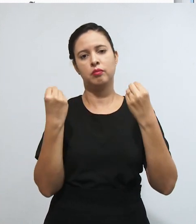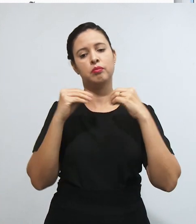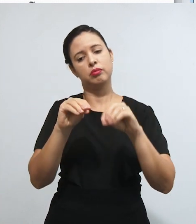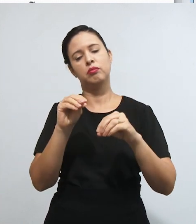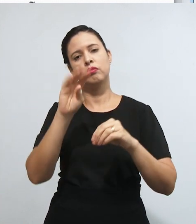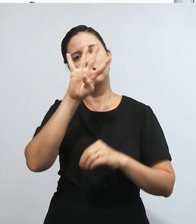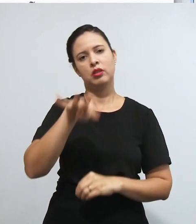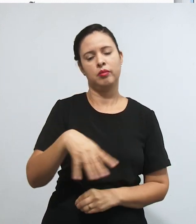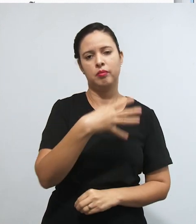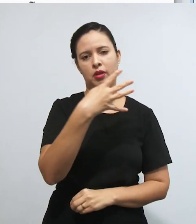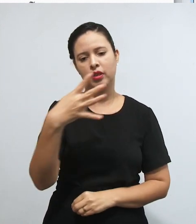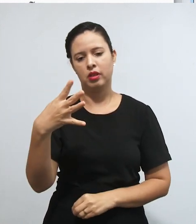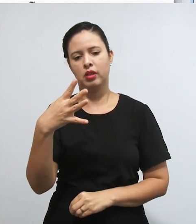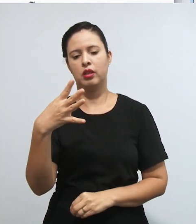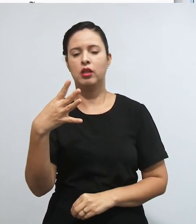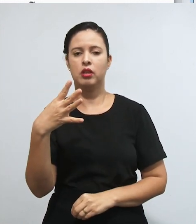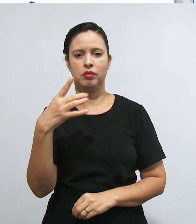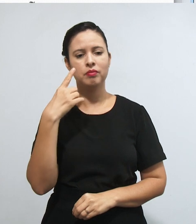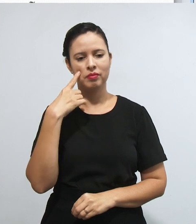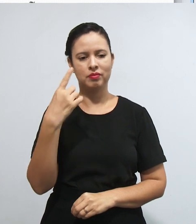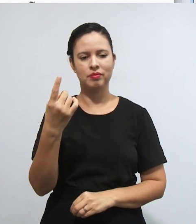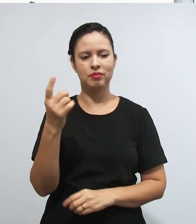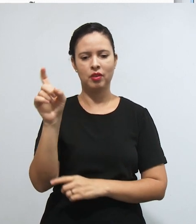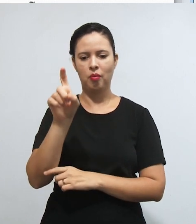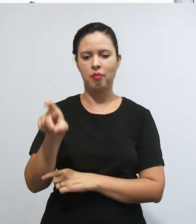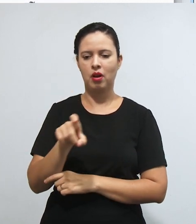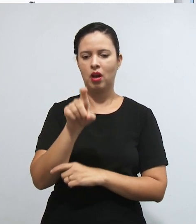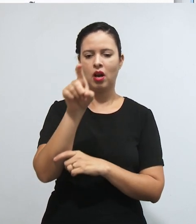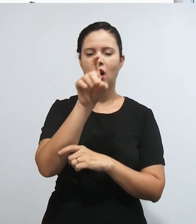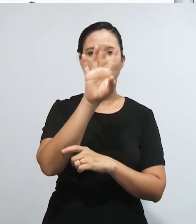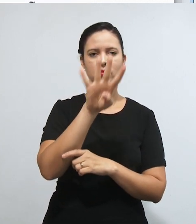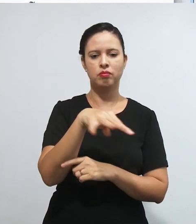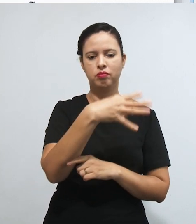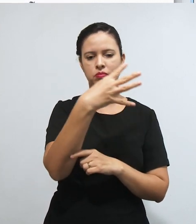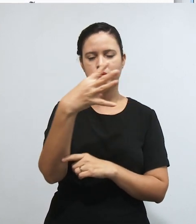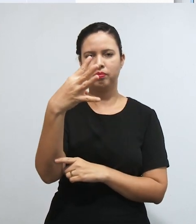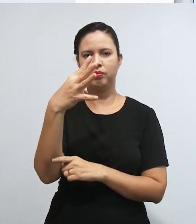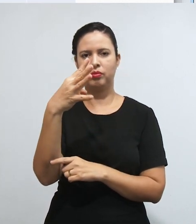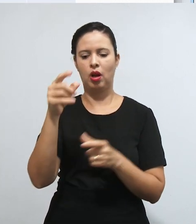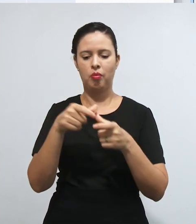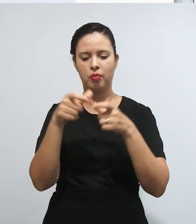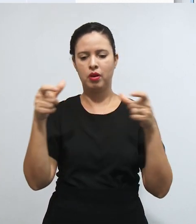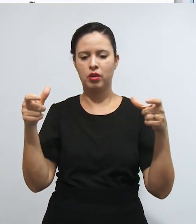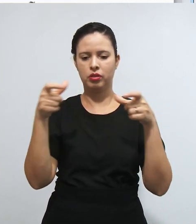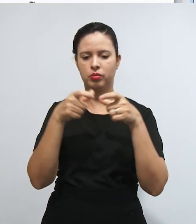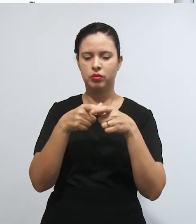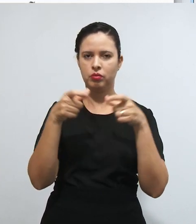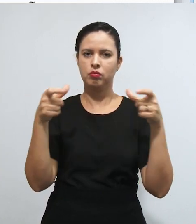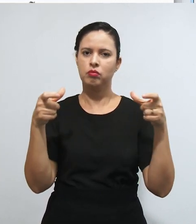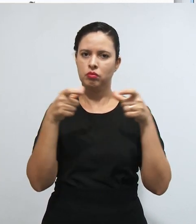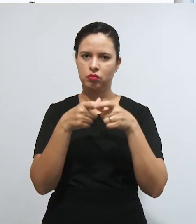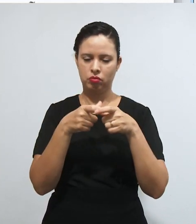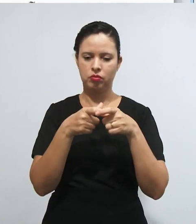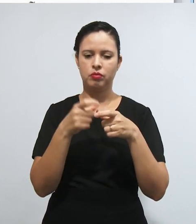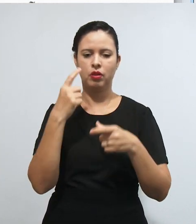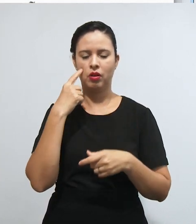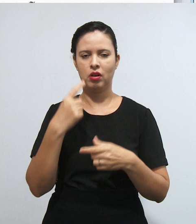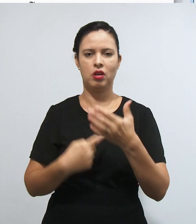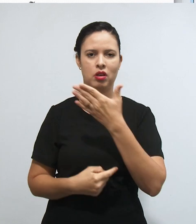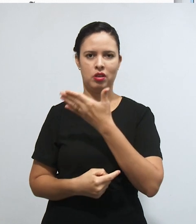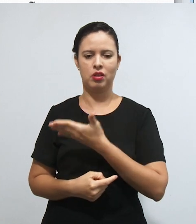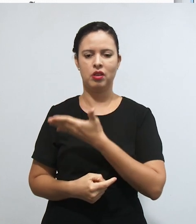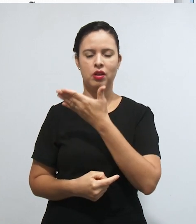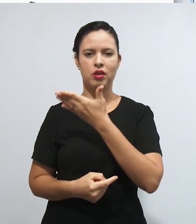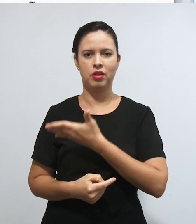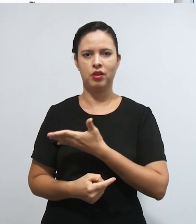uma tabela, né? Então você passa o mouse aqui, ó, e conforme você vai passando o mouse, ele vai criando a tabela ali no meio do slide, ó, né?